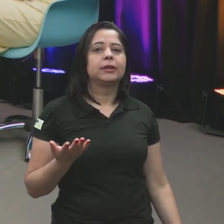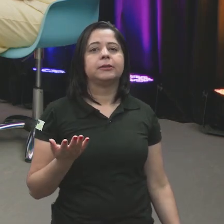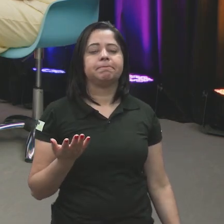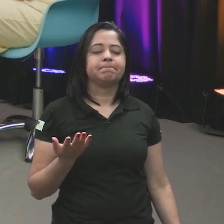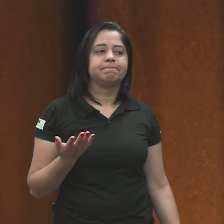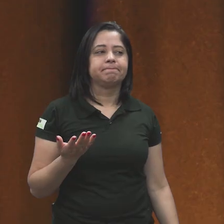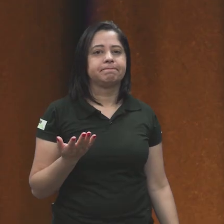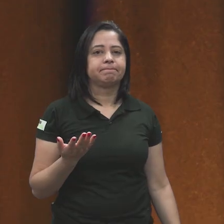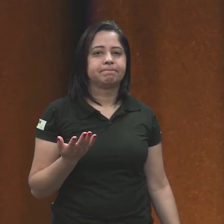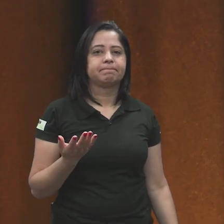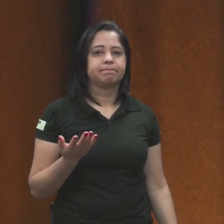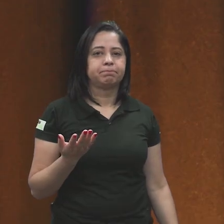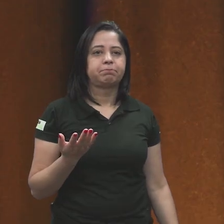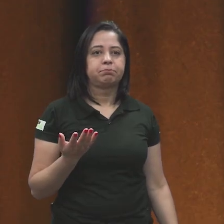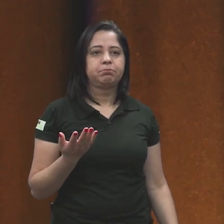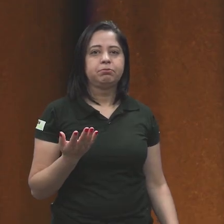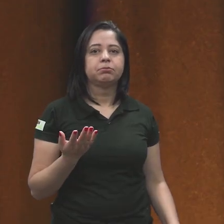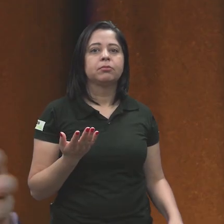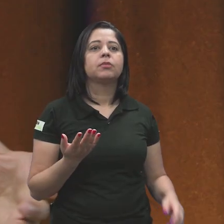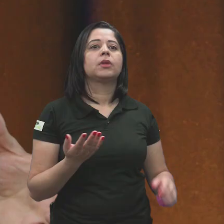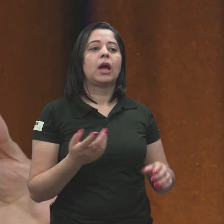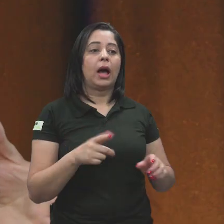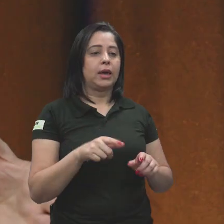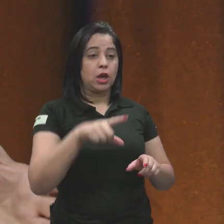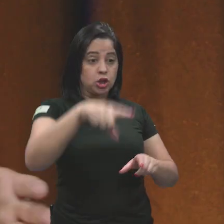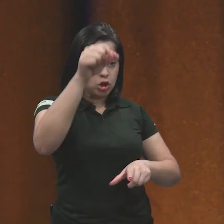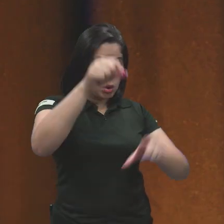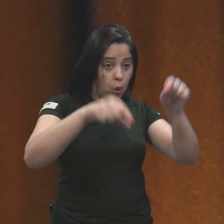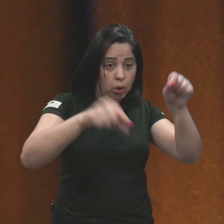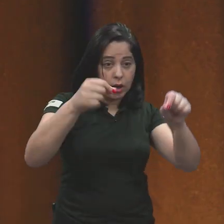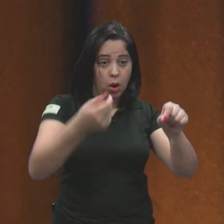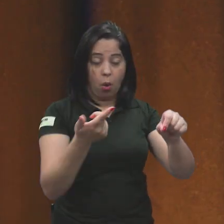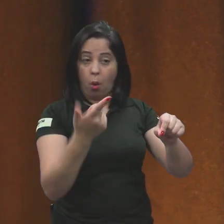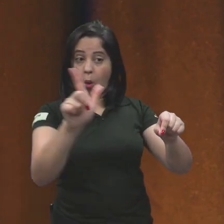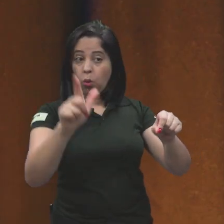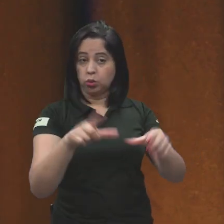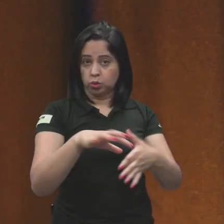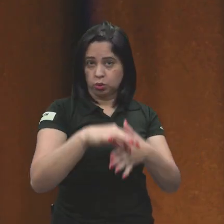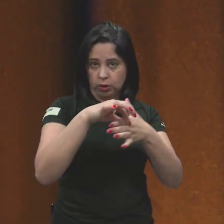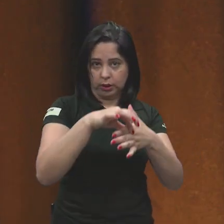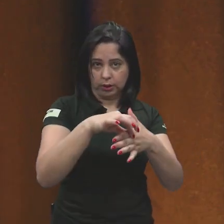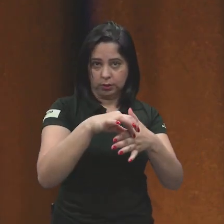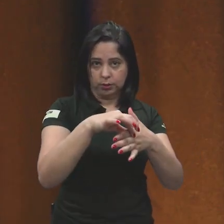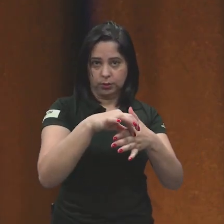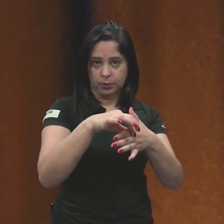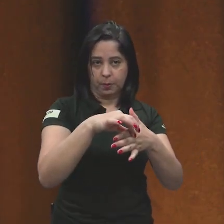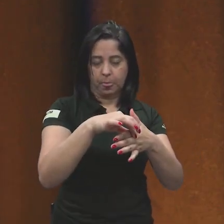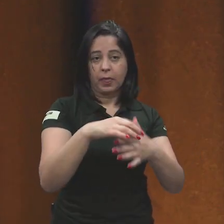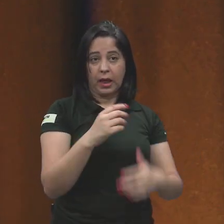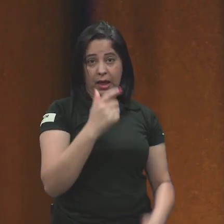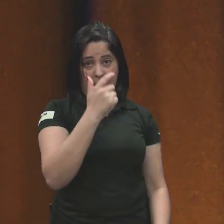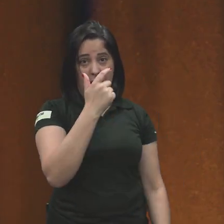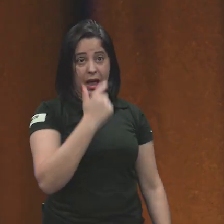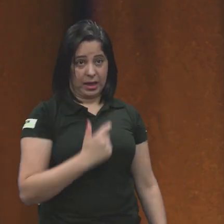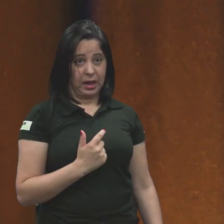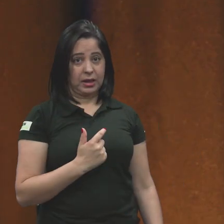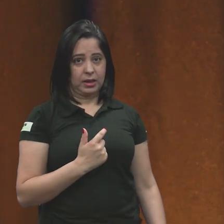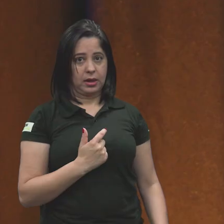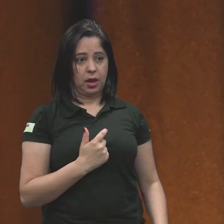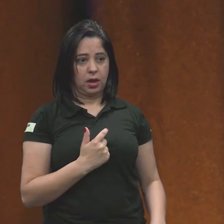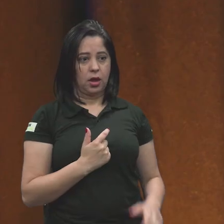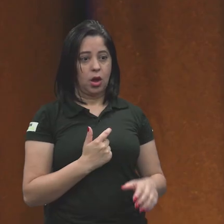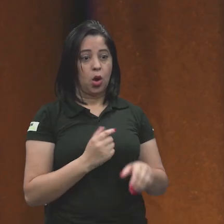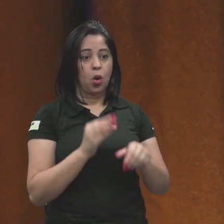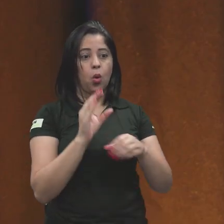grupo. E esse grupo, então, surge outras lideranças, né? Inclusive a minha liderança partidária de